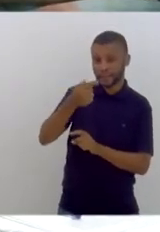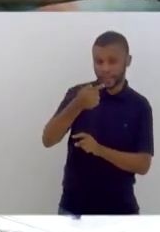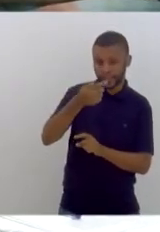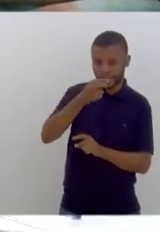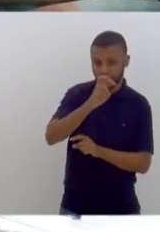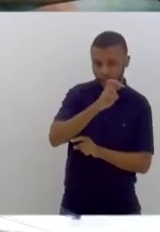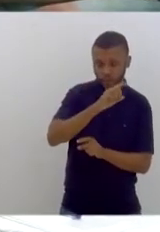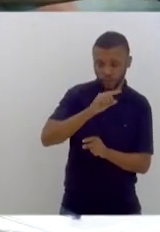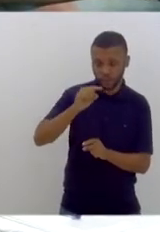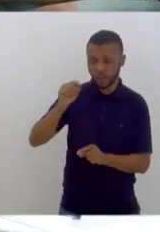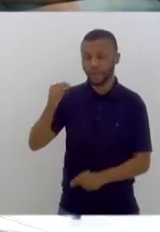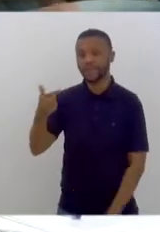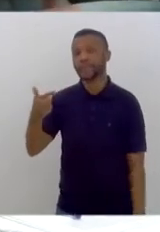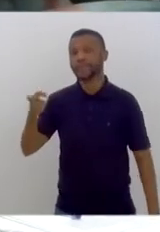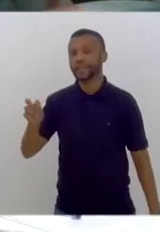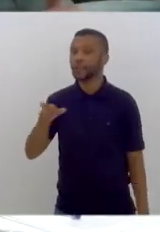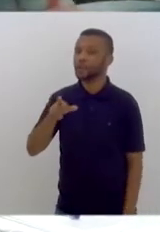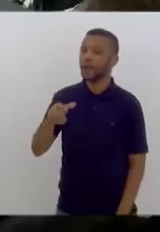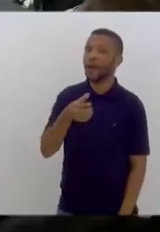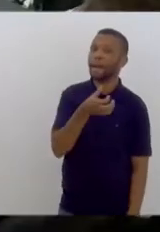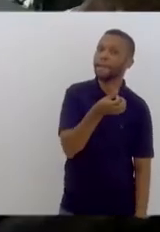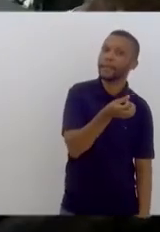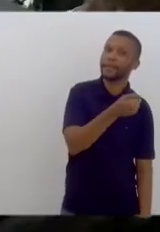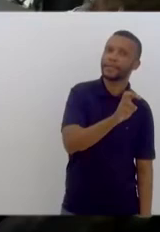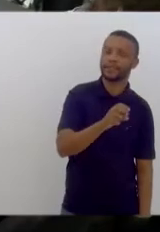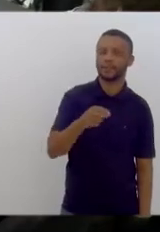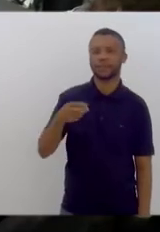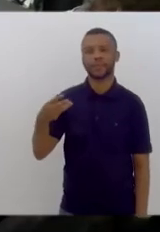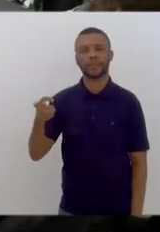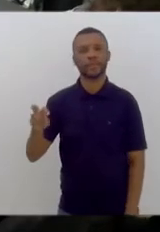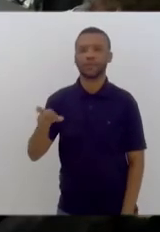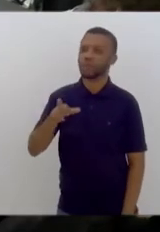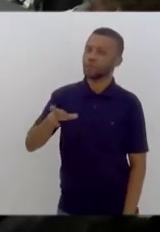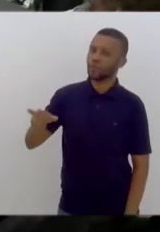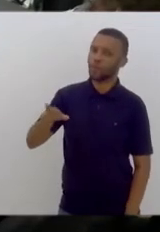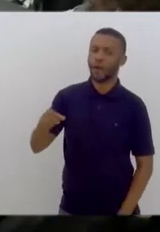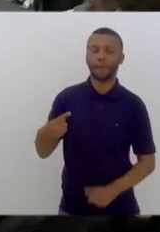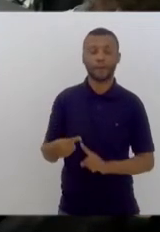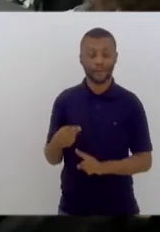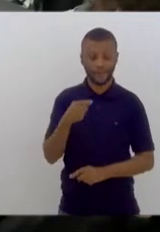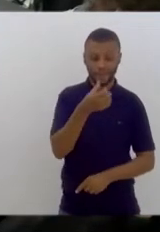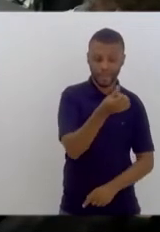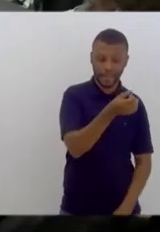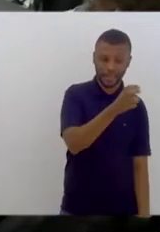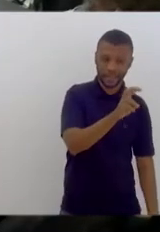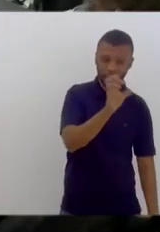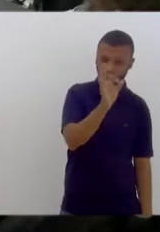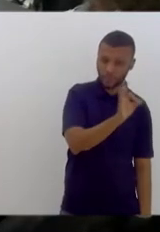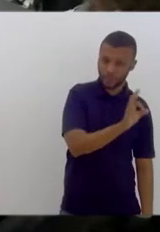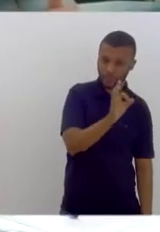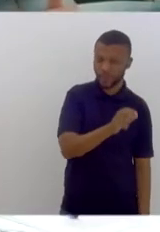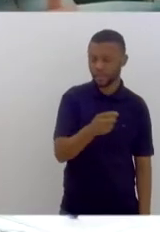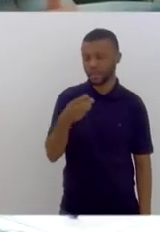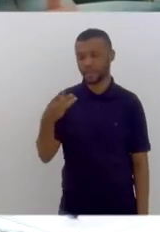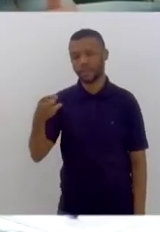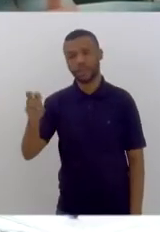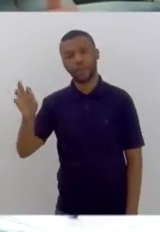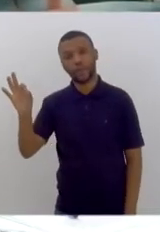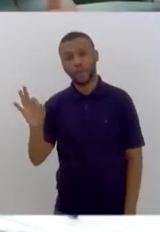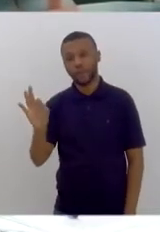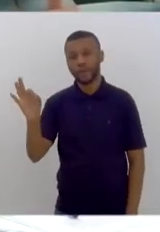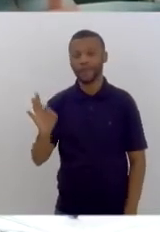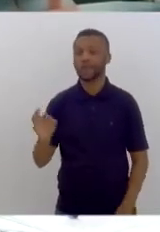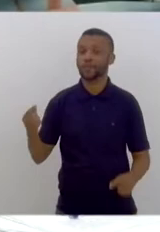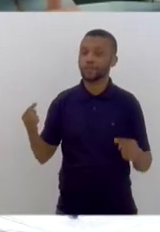75% e 25%, e não 65% e 35%, porque 65% e 35% contraria o